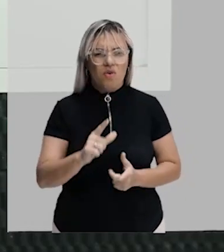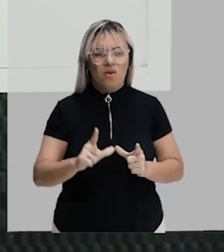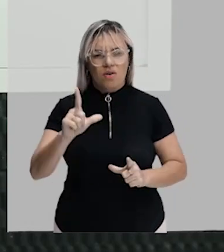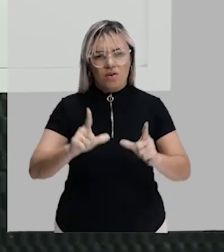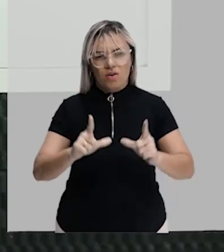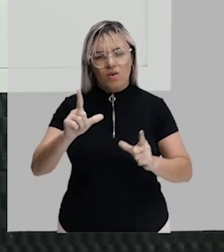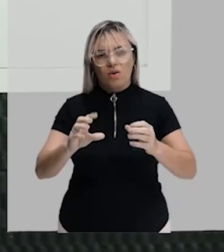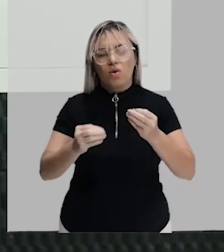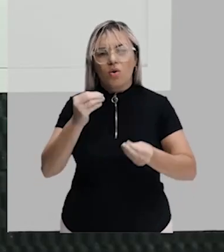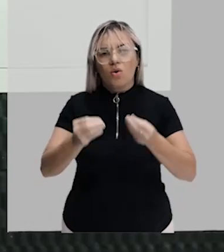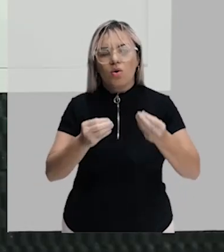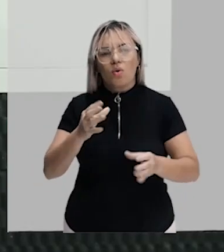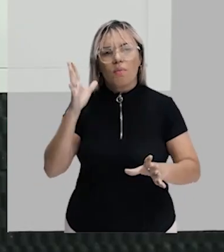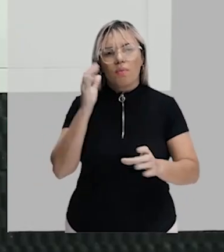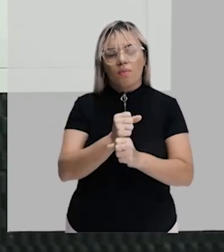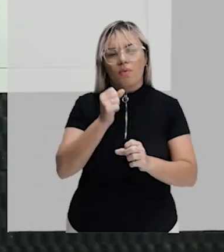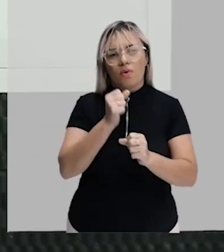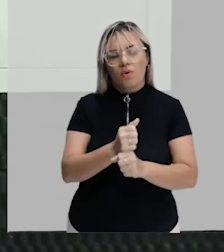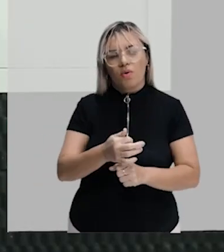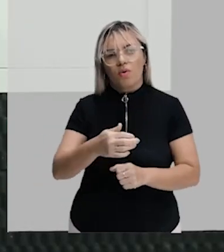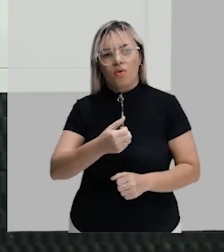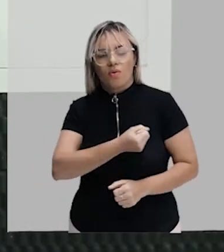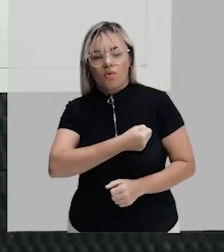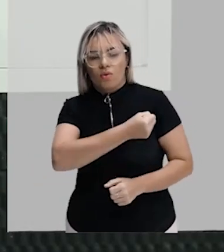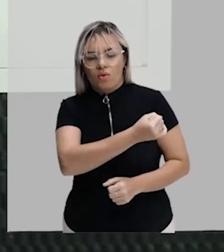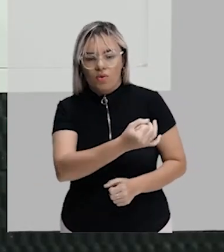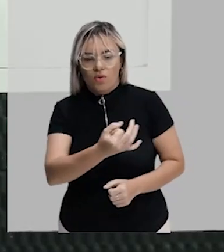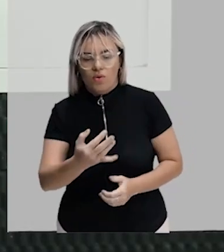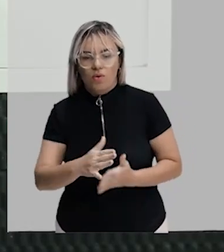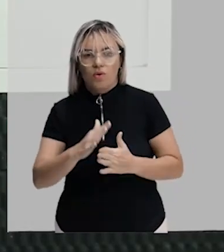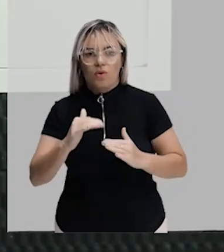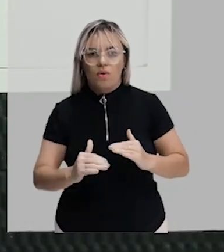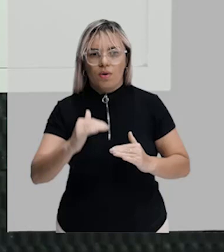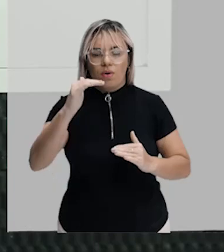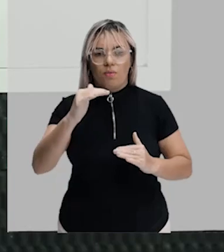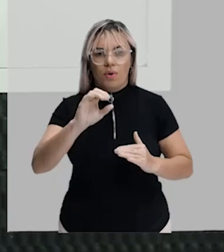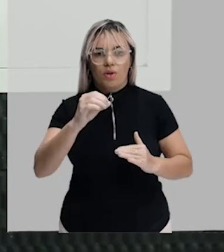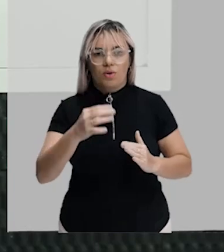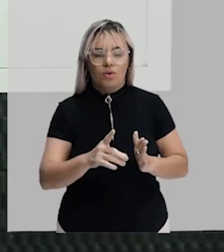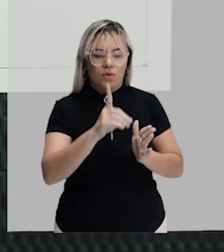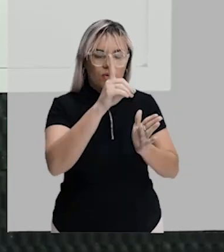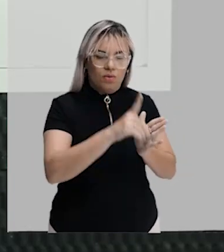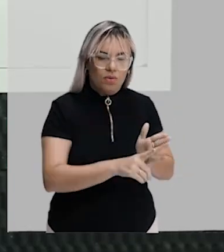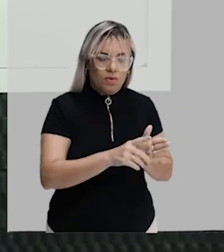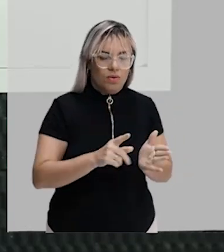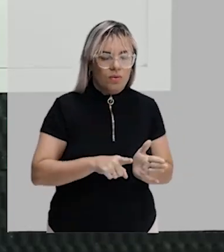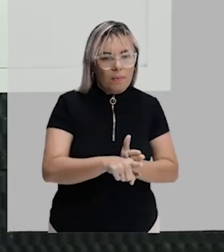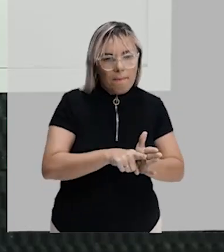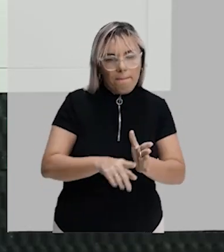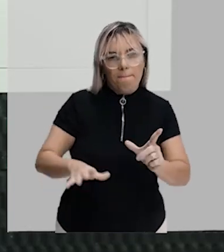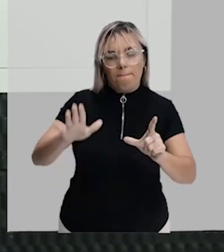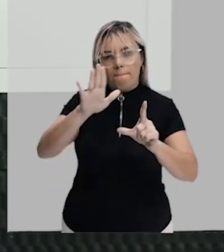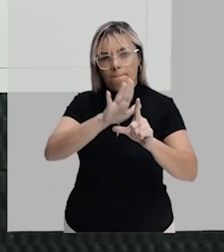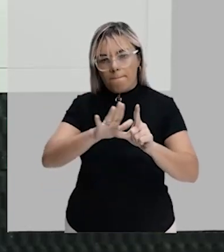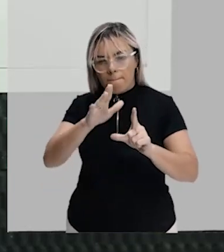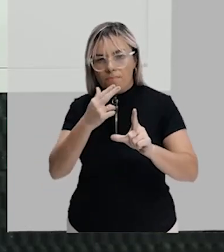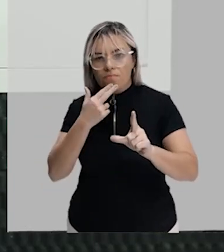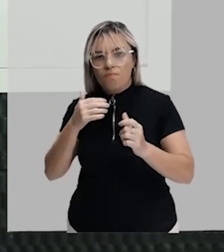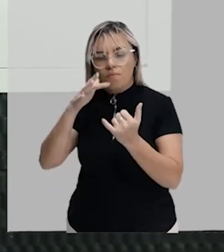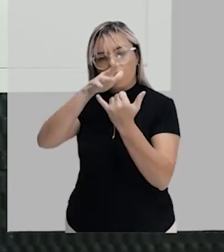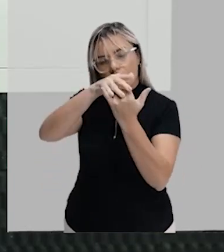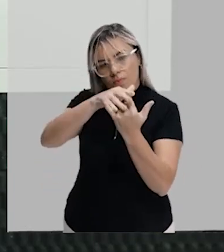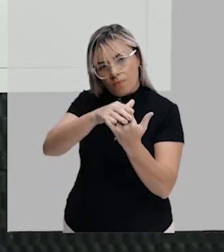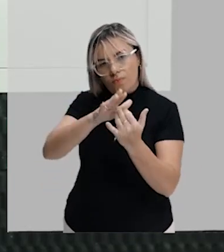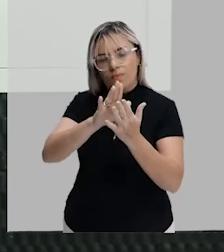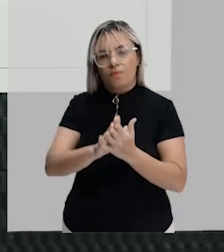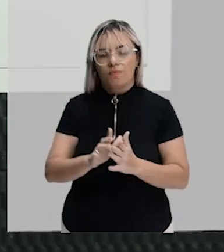de atualização, como é que determina fator de atualização para aumento, para desconto, vai lá na plataforma Gonçalves Dias, do canal do YouTube, assista